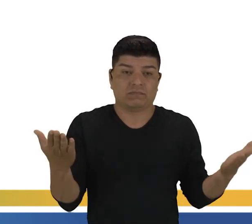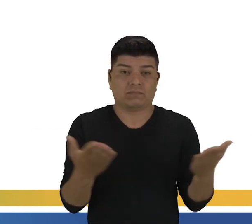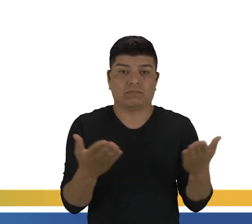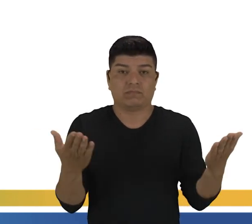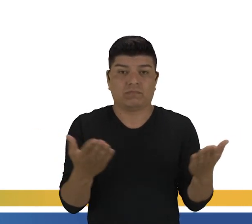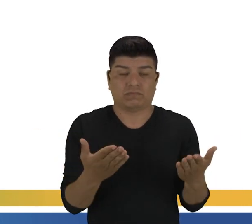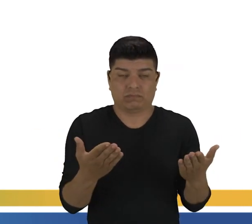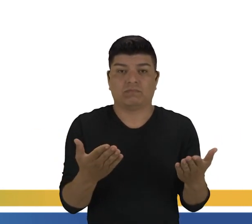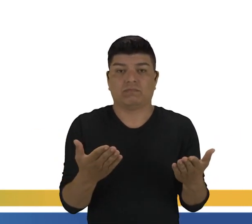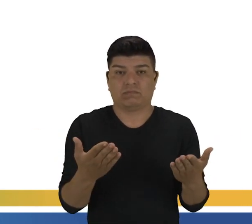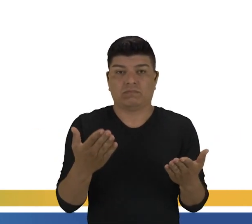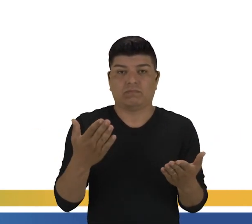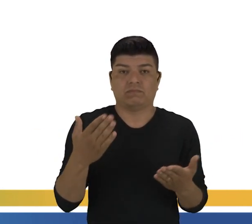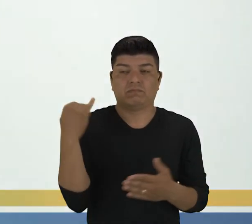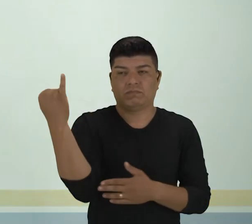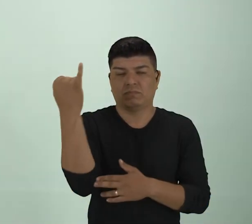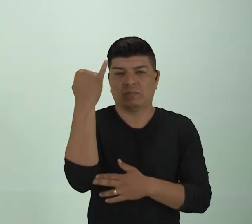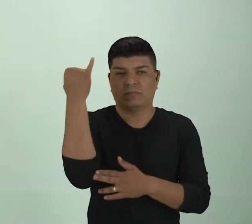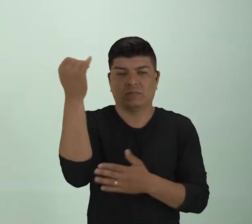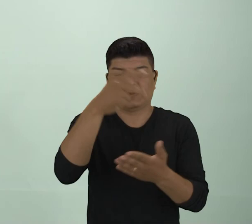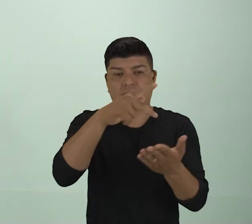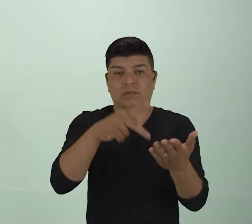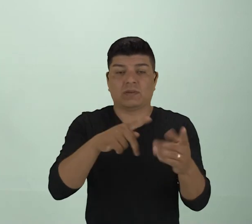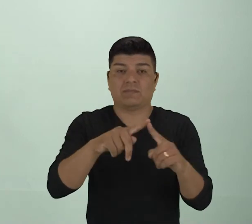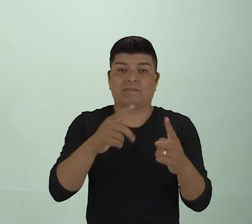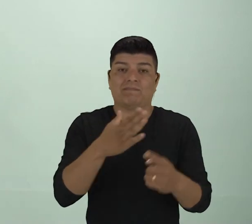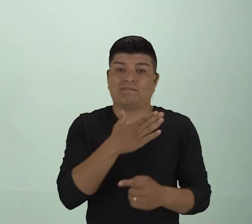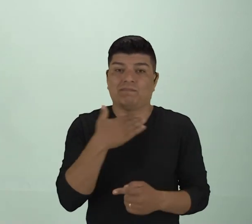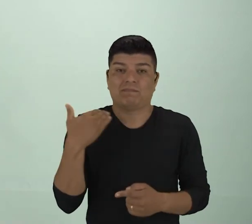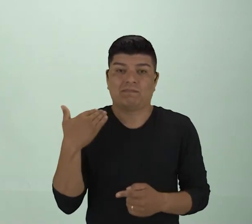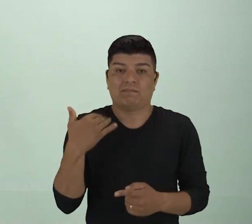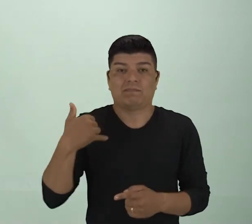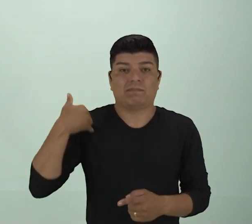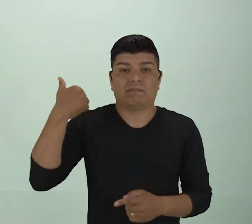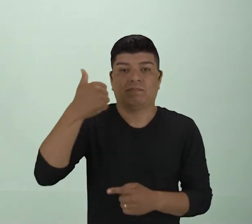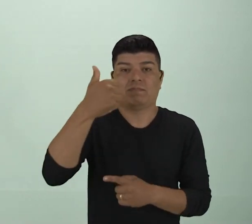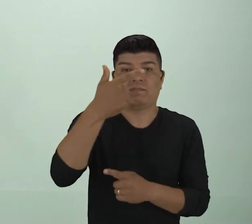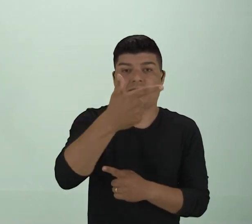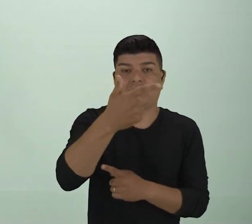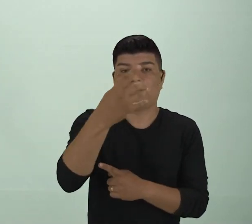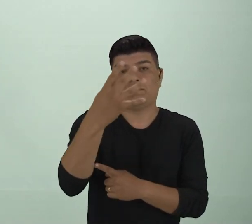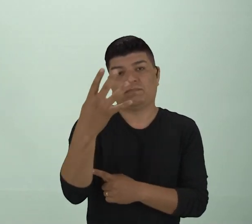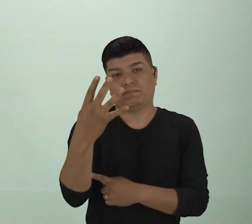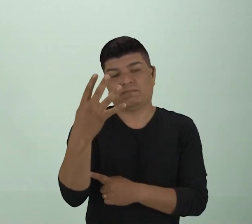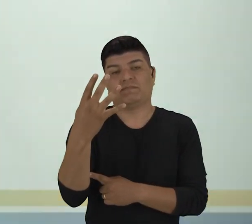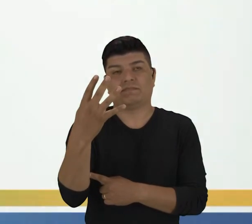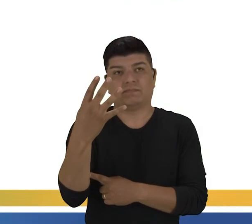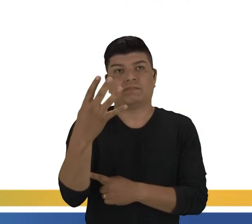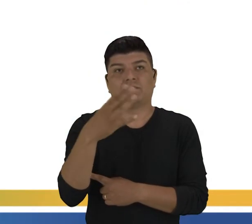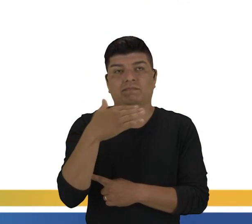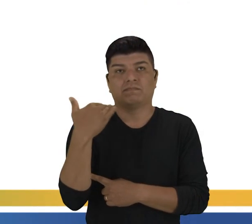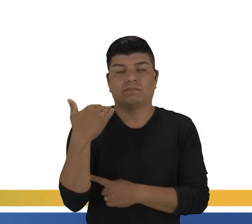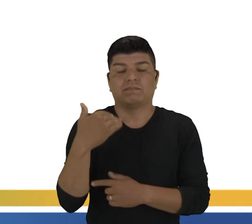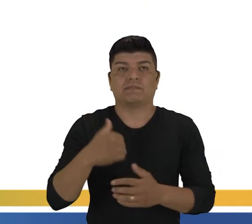um legado enorme de poesias, mas morreu aos 24 anos de idade, tá